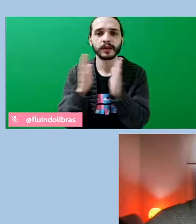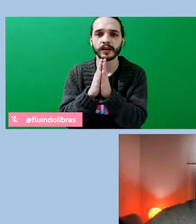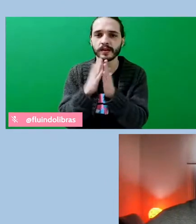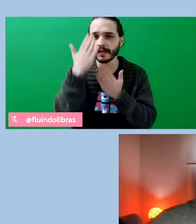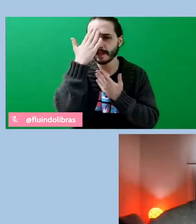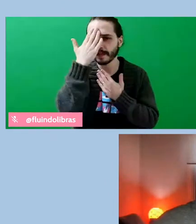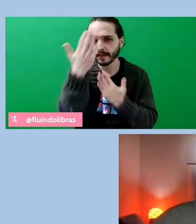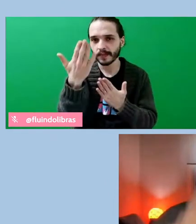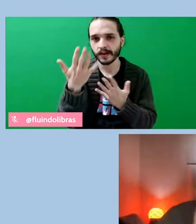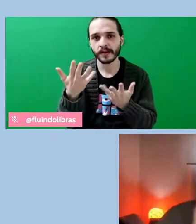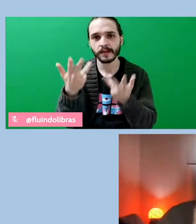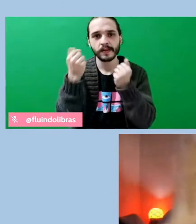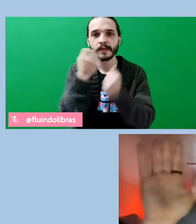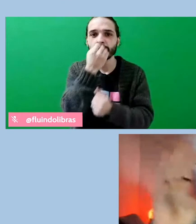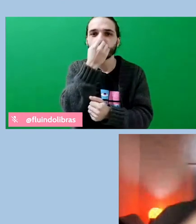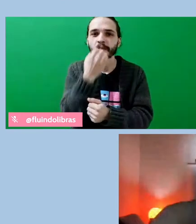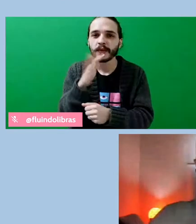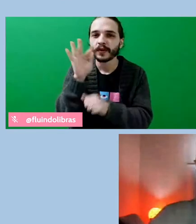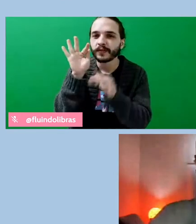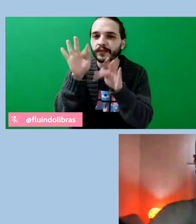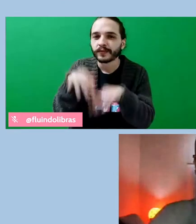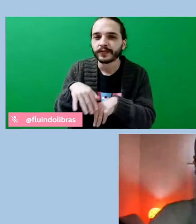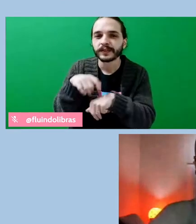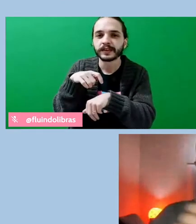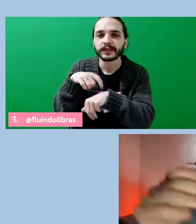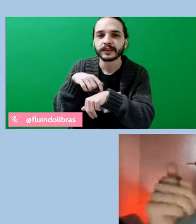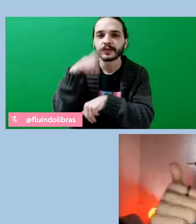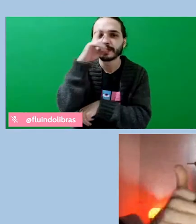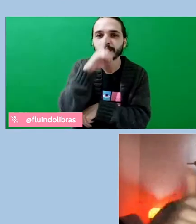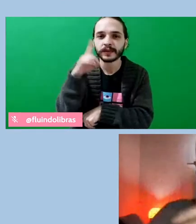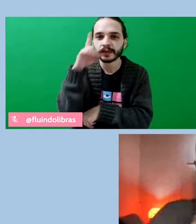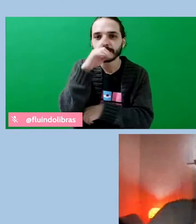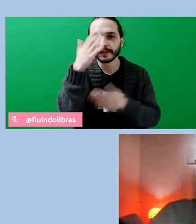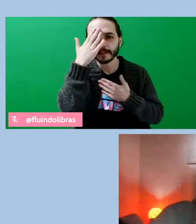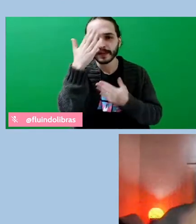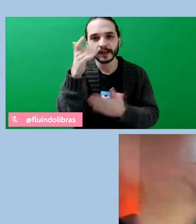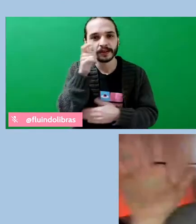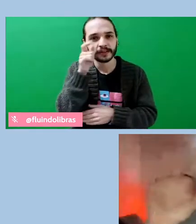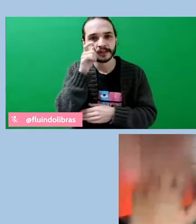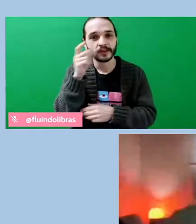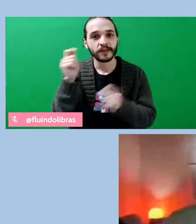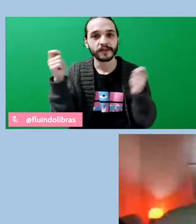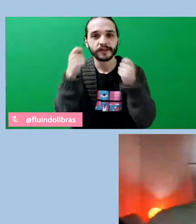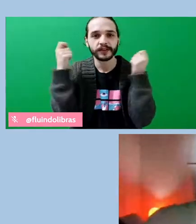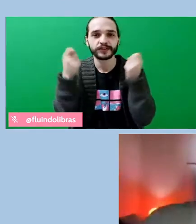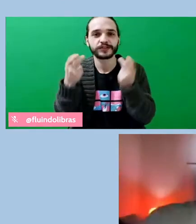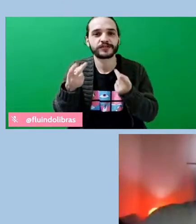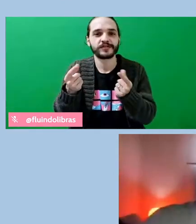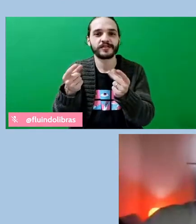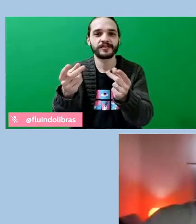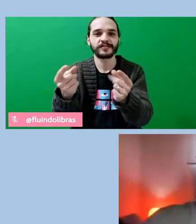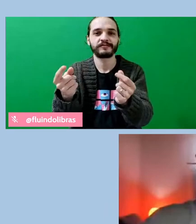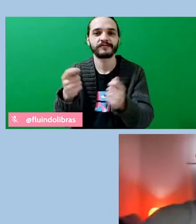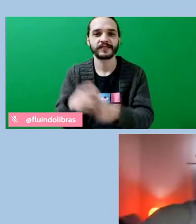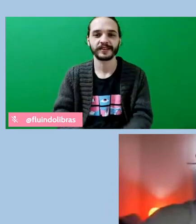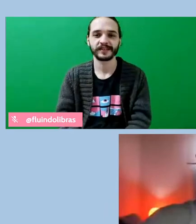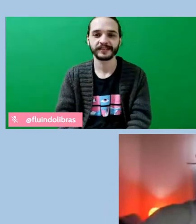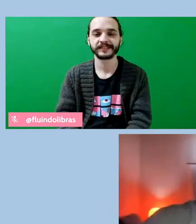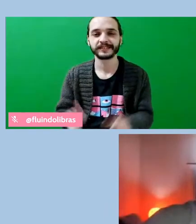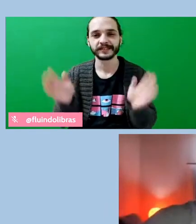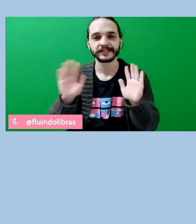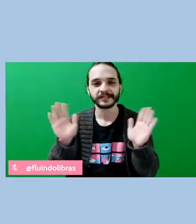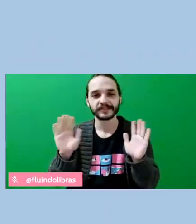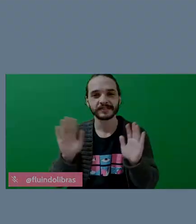obrigada, gente. Bom restinho de domingo para vocês. Obrigado, gente. Vida longa ao Excelente olhar. festival. Vida longa ao olhar, vida longa ao olhar. Tchau, tchau.